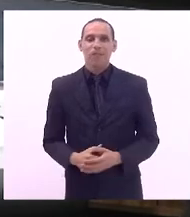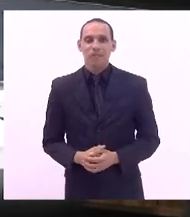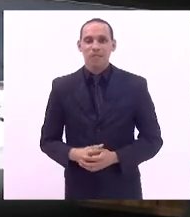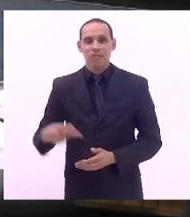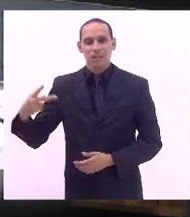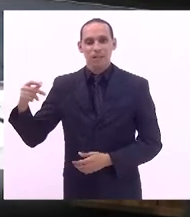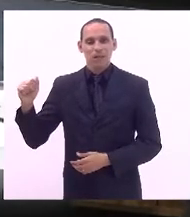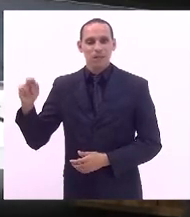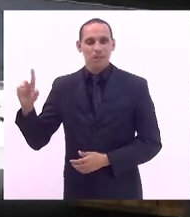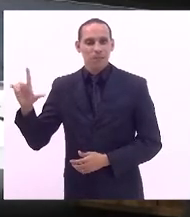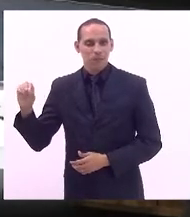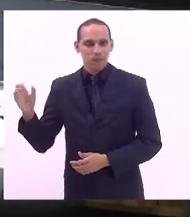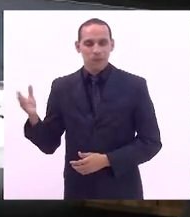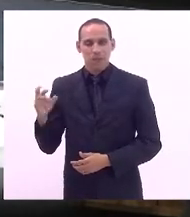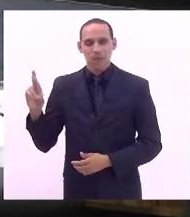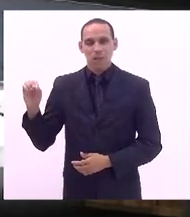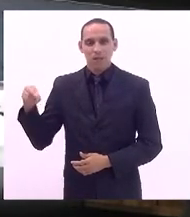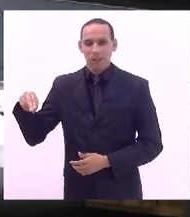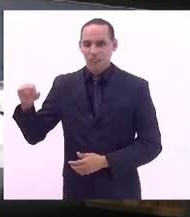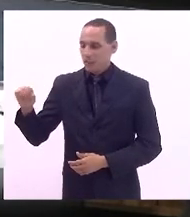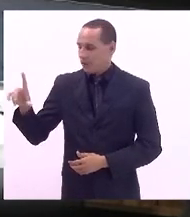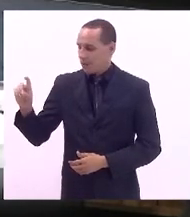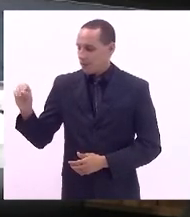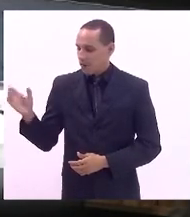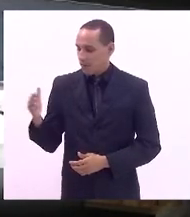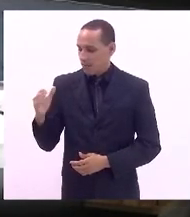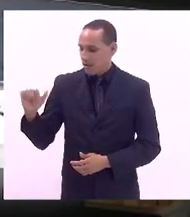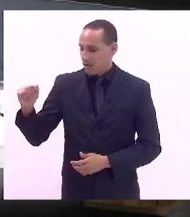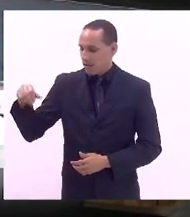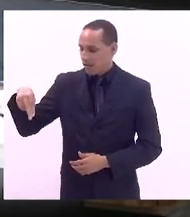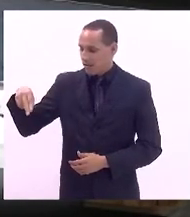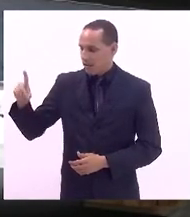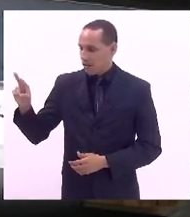São Paulo Ronaldo Andrade dos Santos